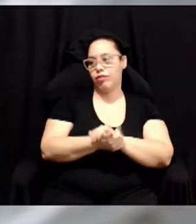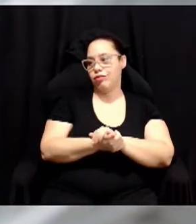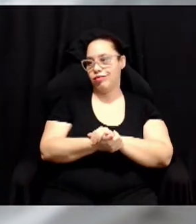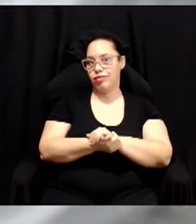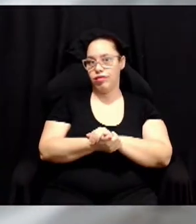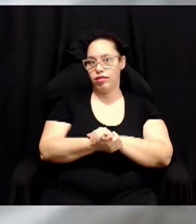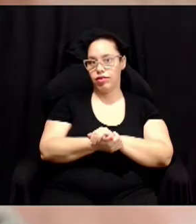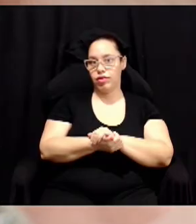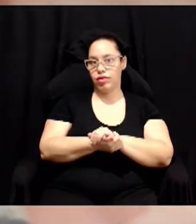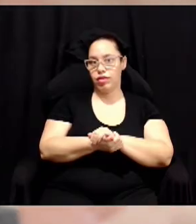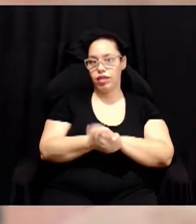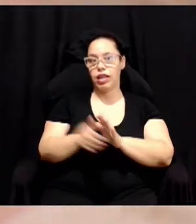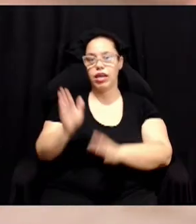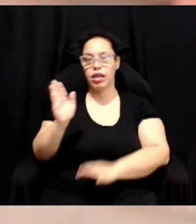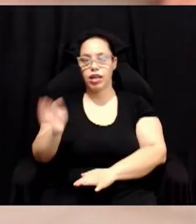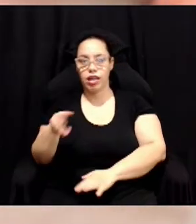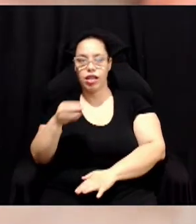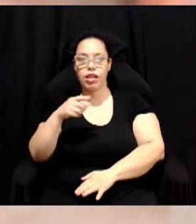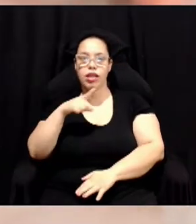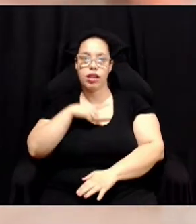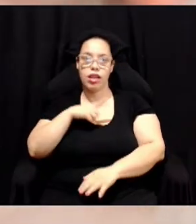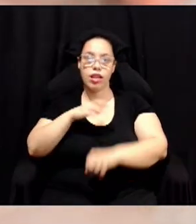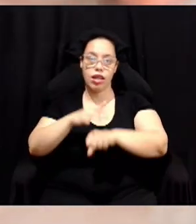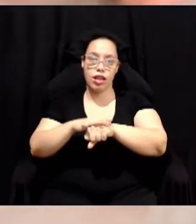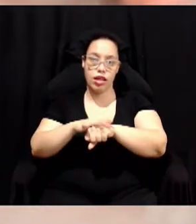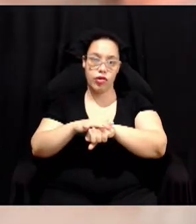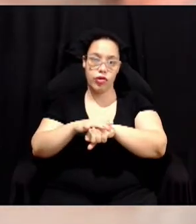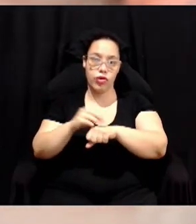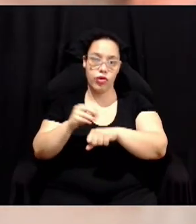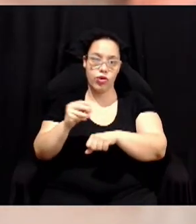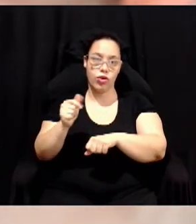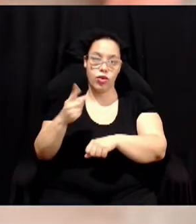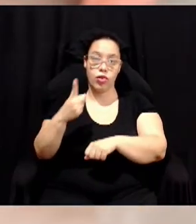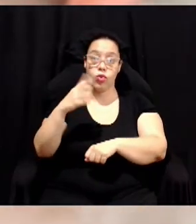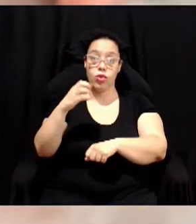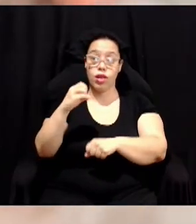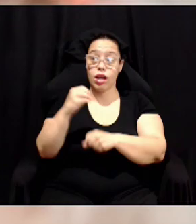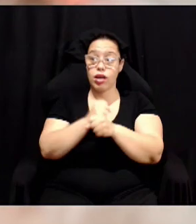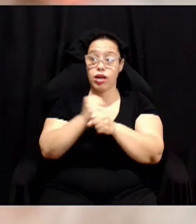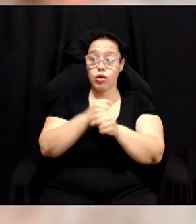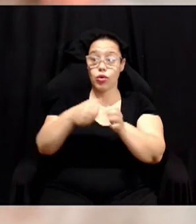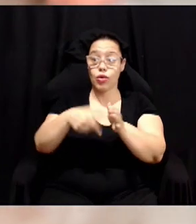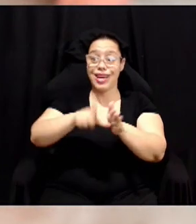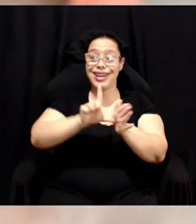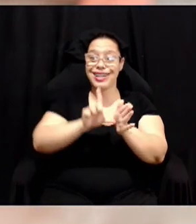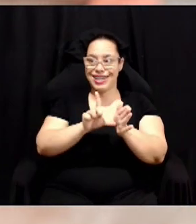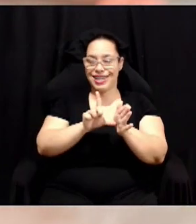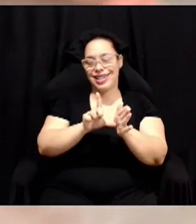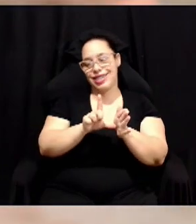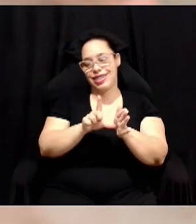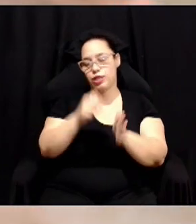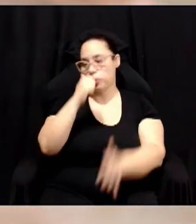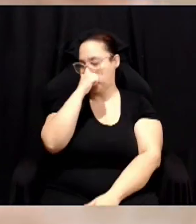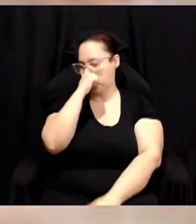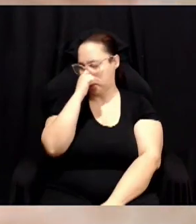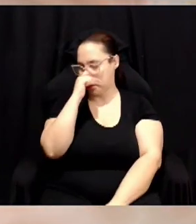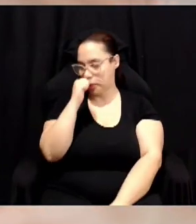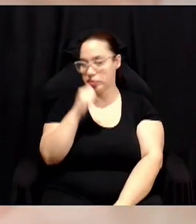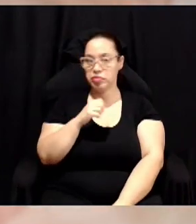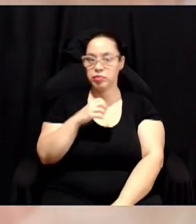ela já está tendo a doença de Parkinson talvez uns 10 anos antes. E são os